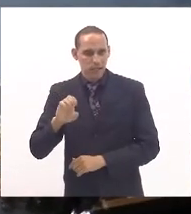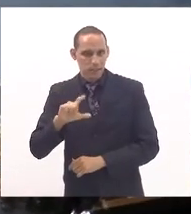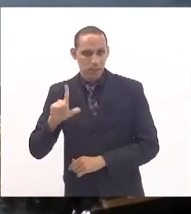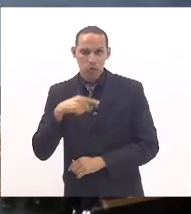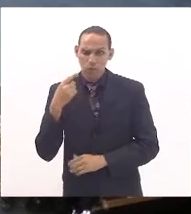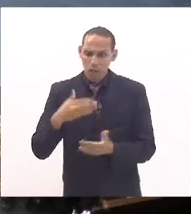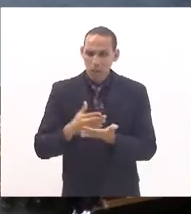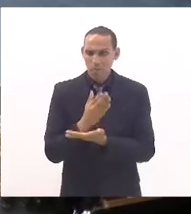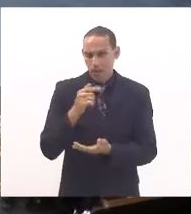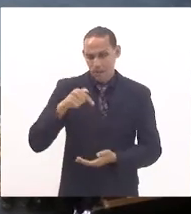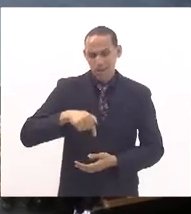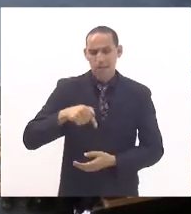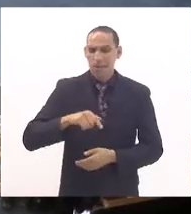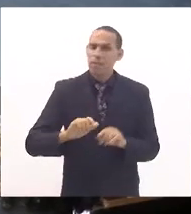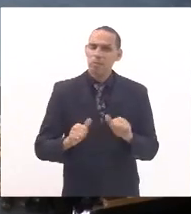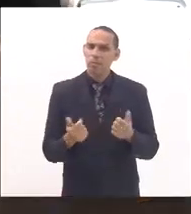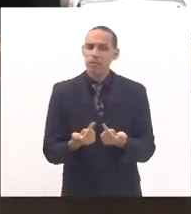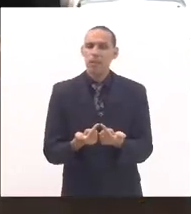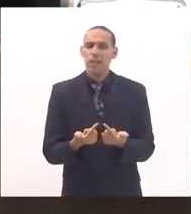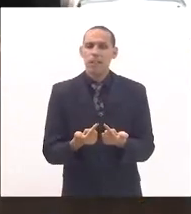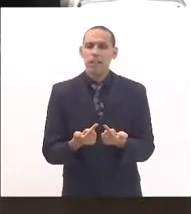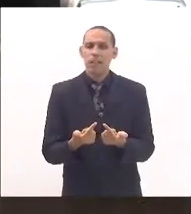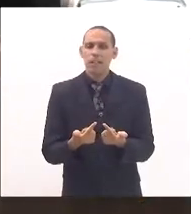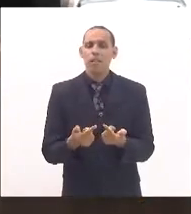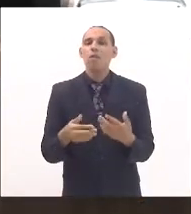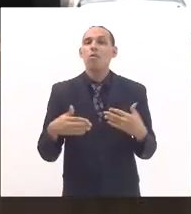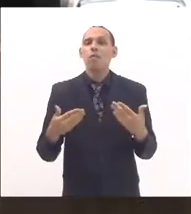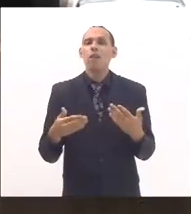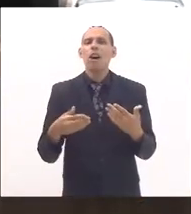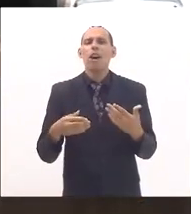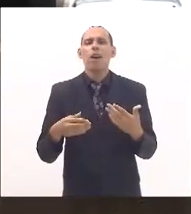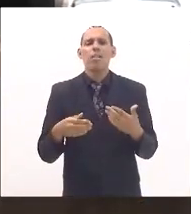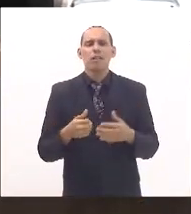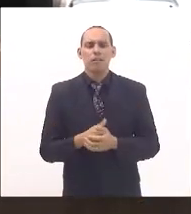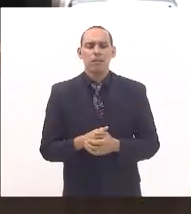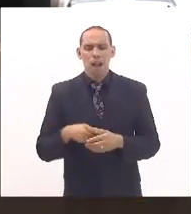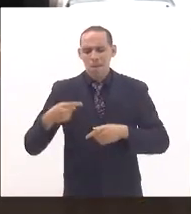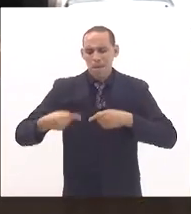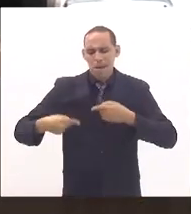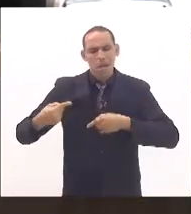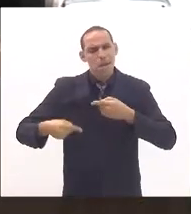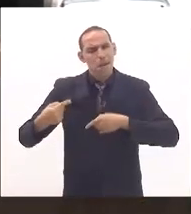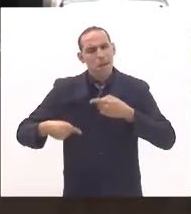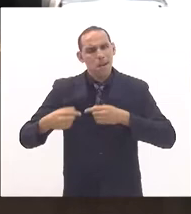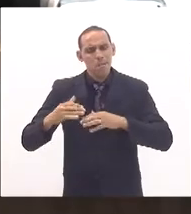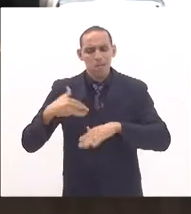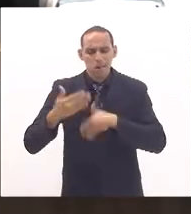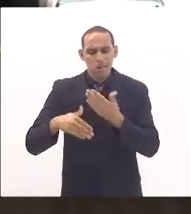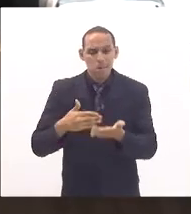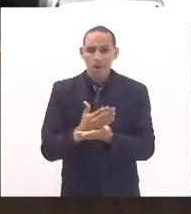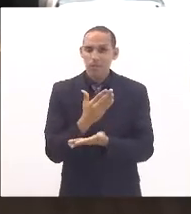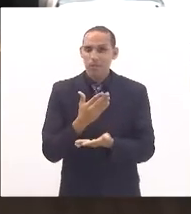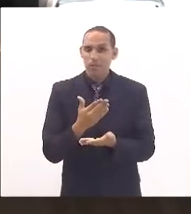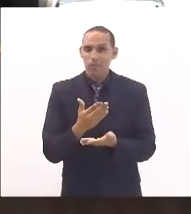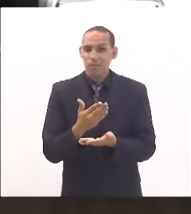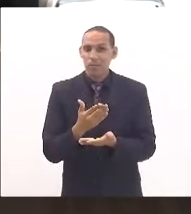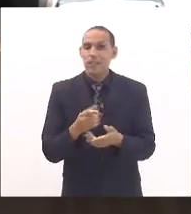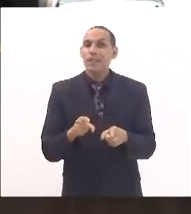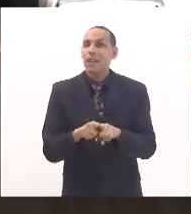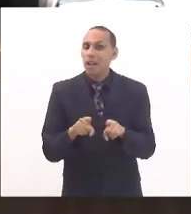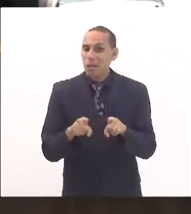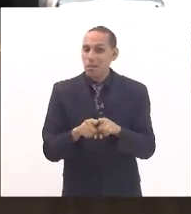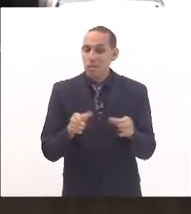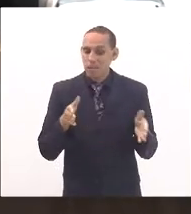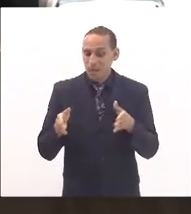aprovamos aqui na casa, depois de intensa discussão, aí, já em regime de